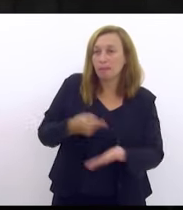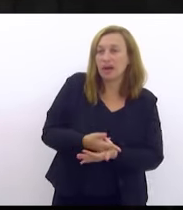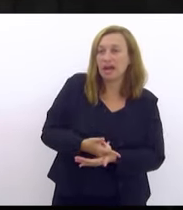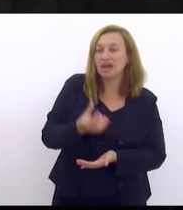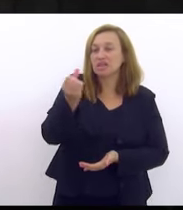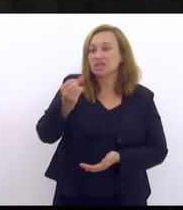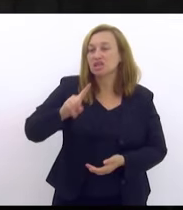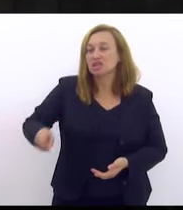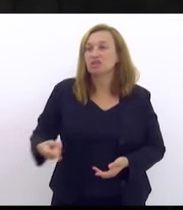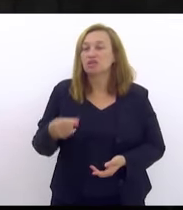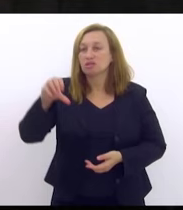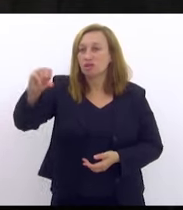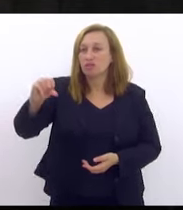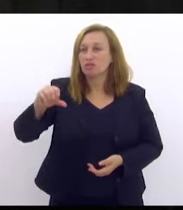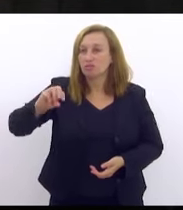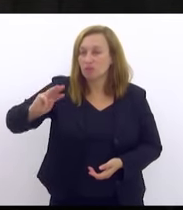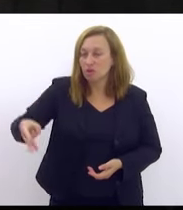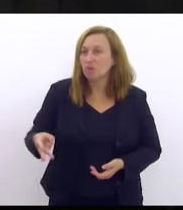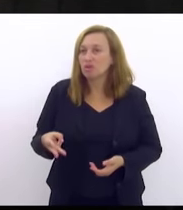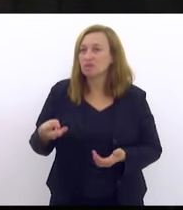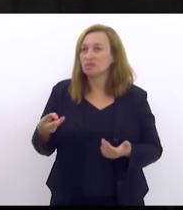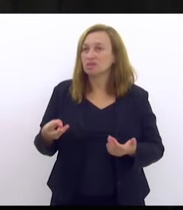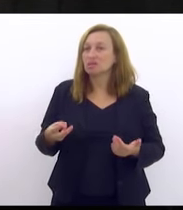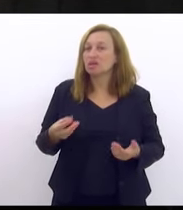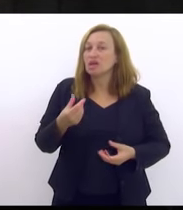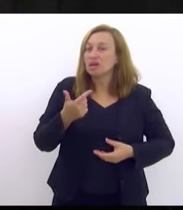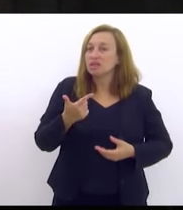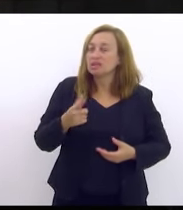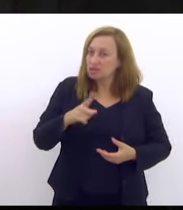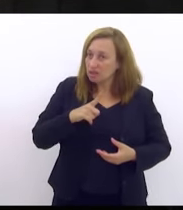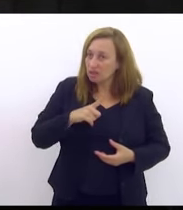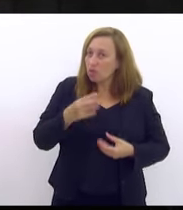6,9 bilhões. Tem saída, senhora? Não tem.